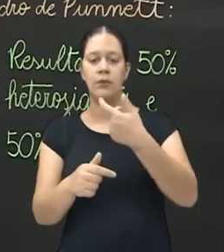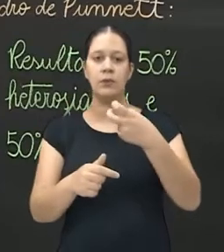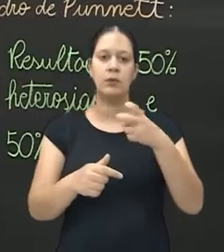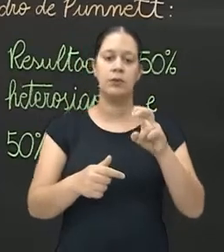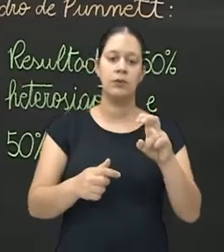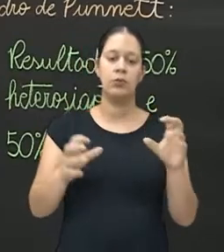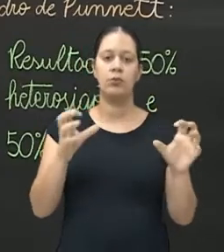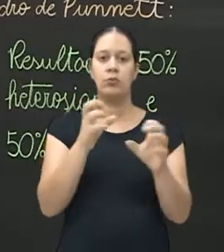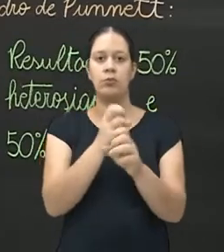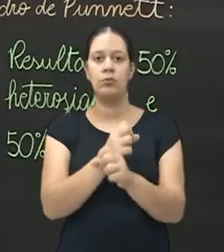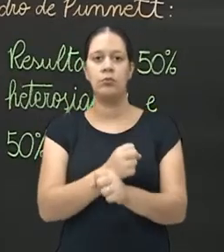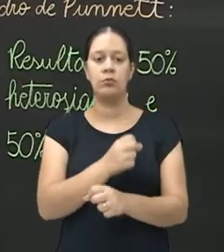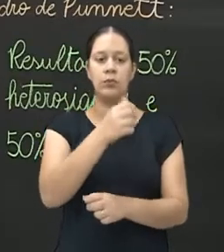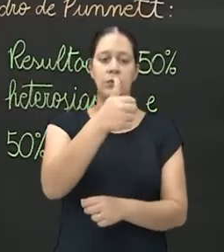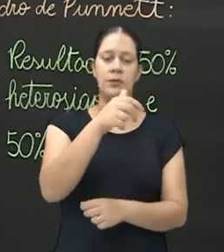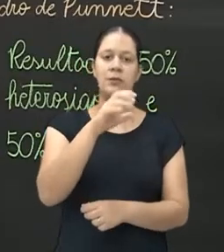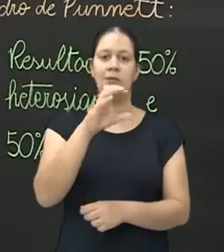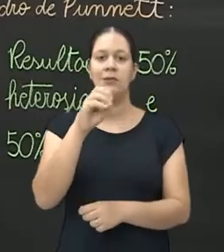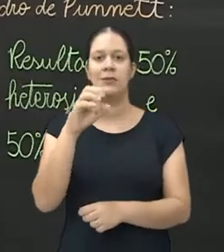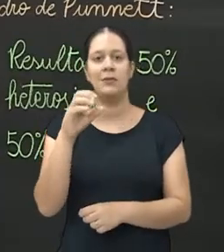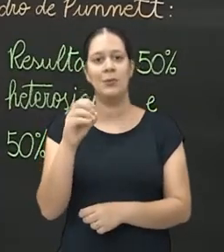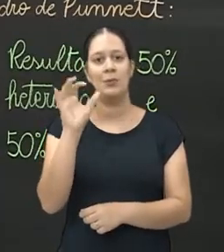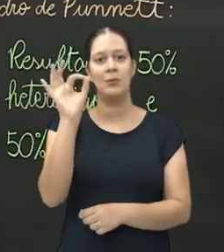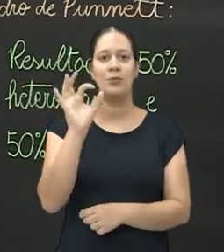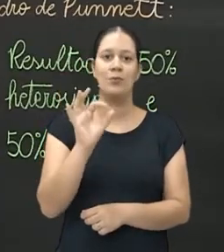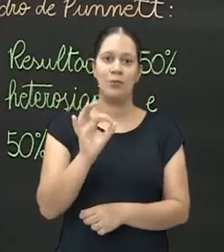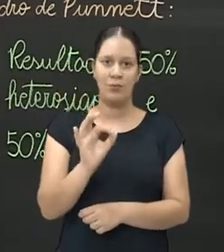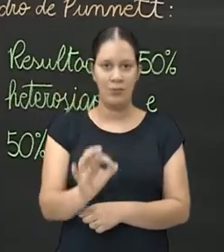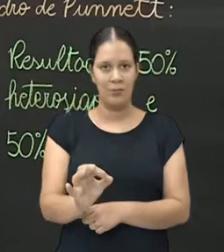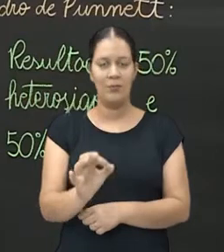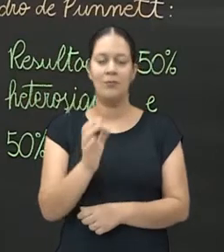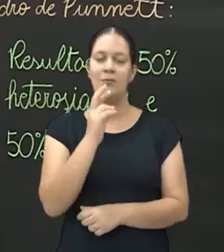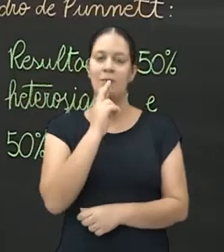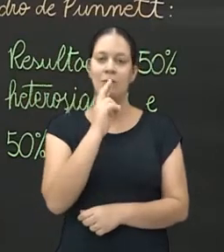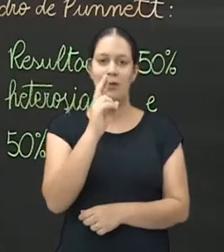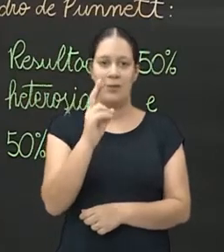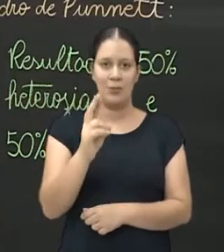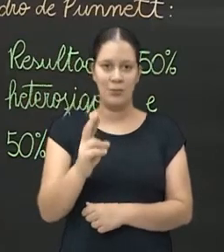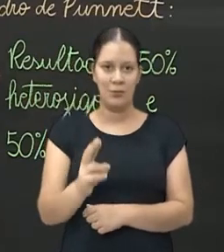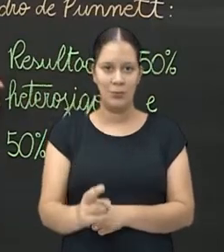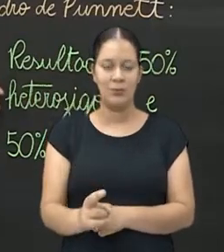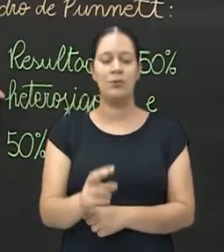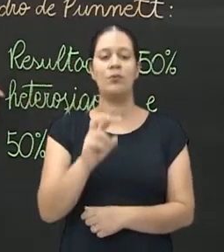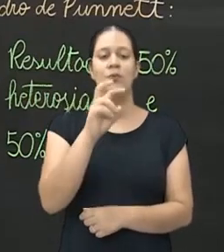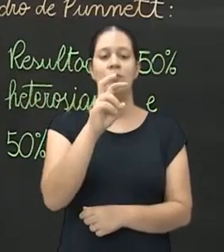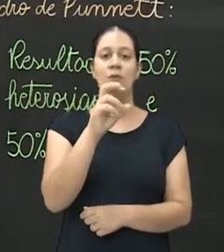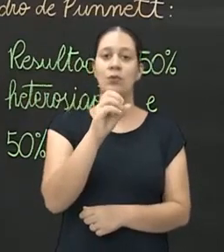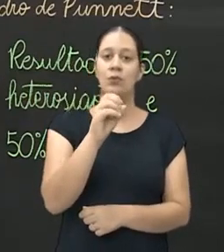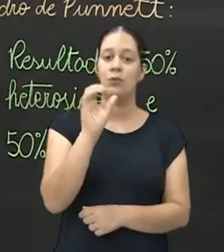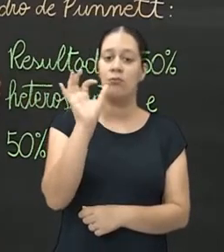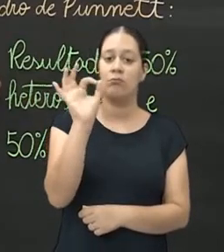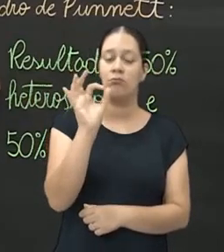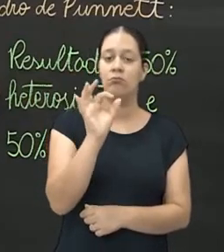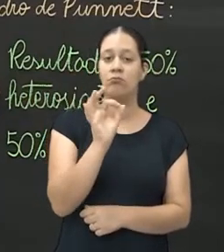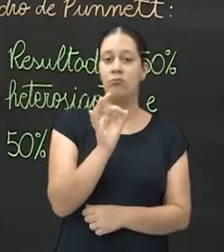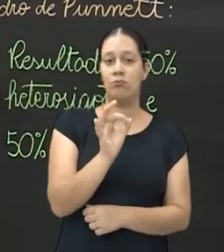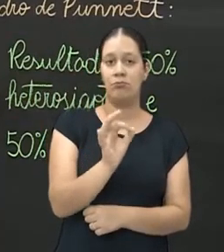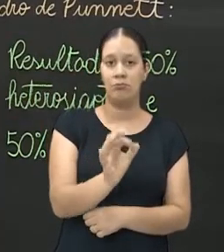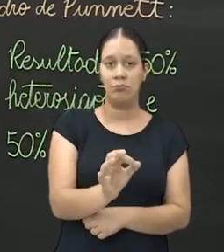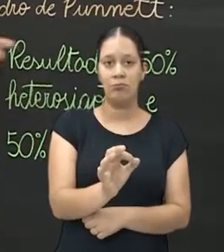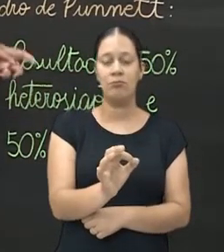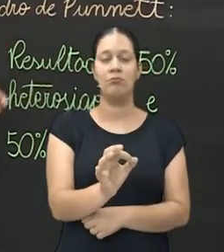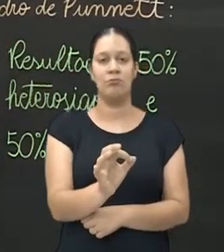num total de 100%. Foi assim que se chegou a esse resultado. 50% de chance de